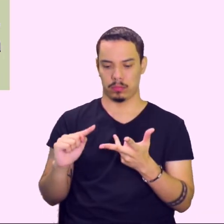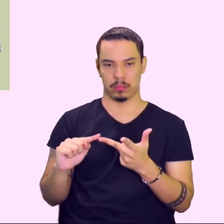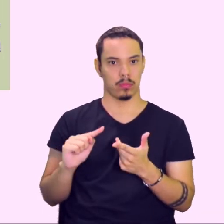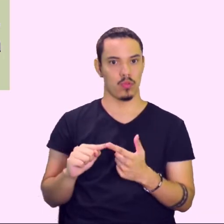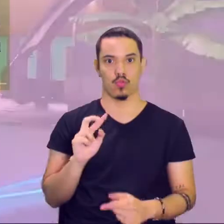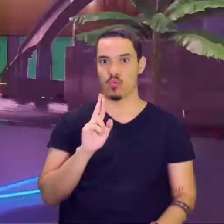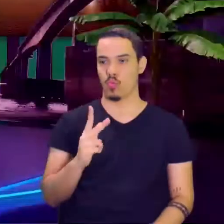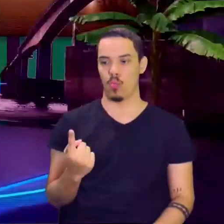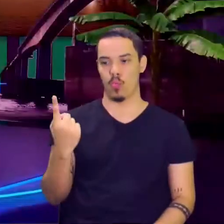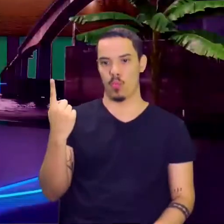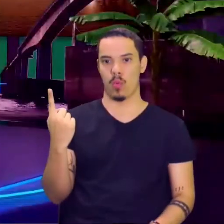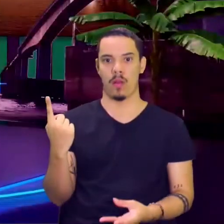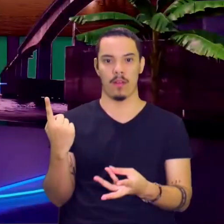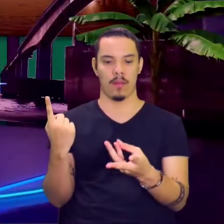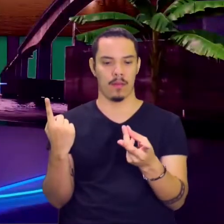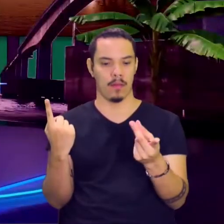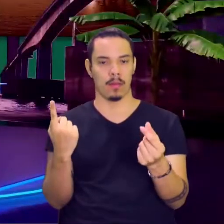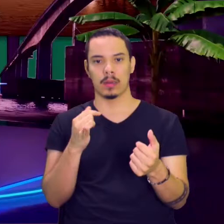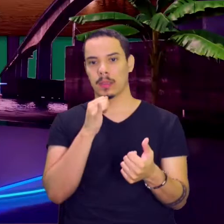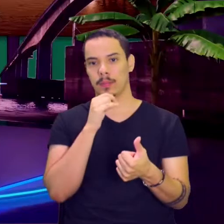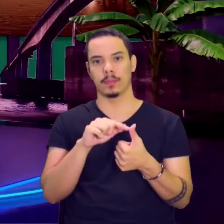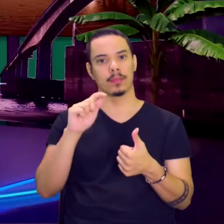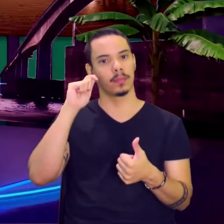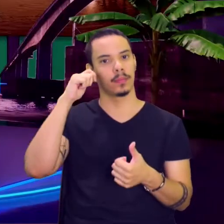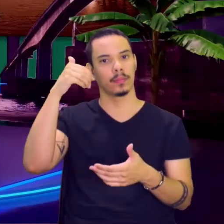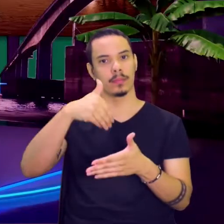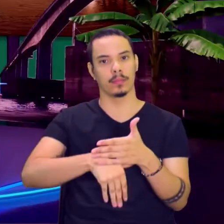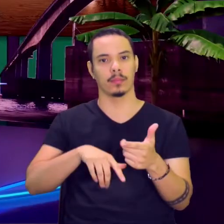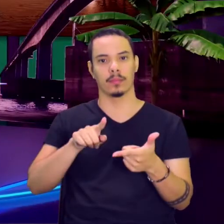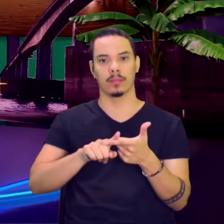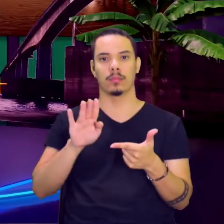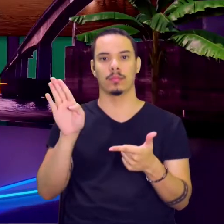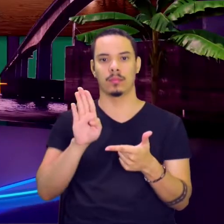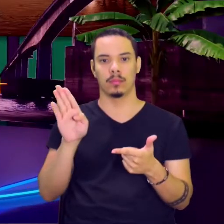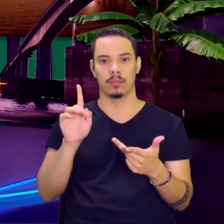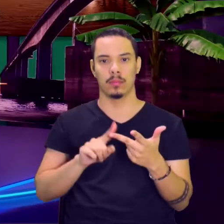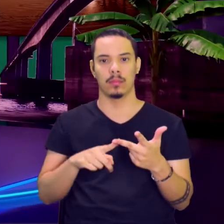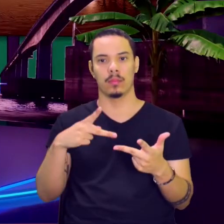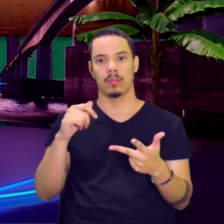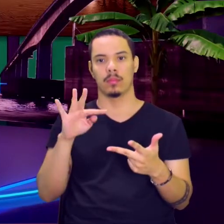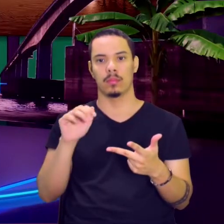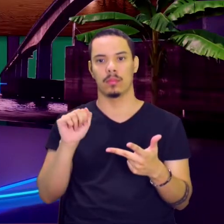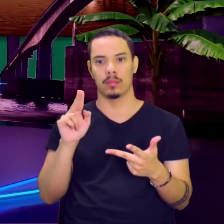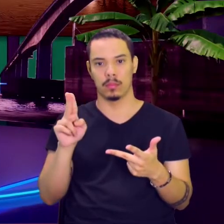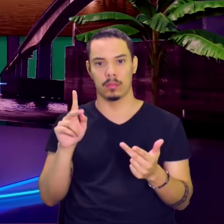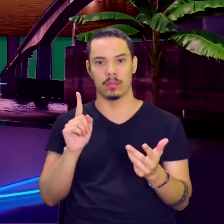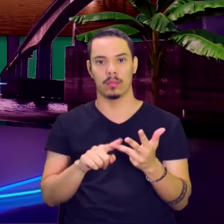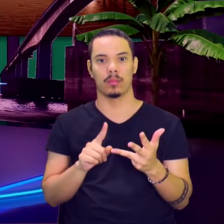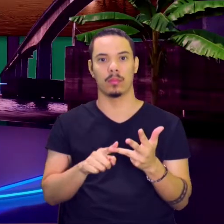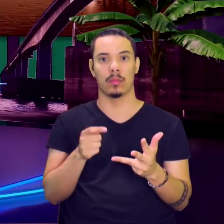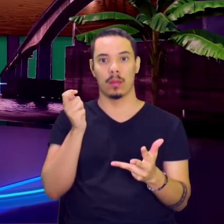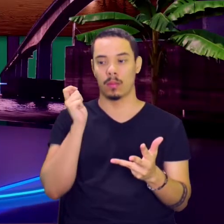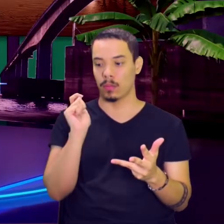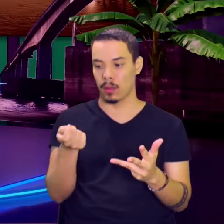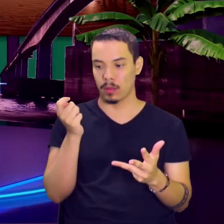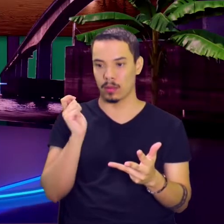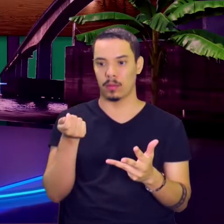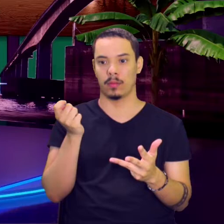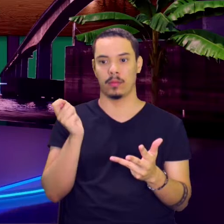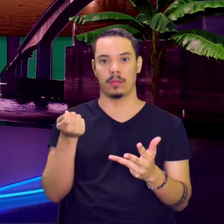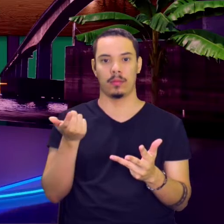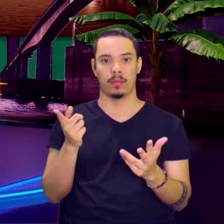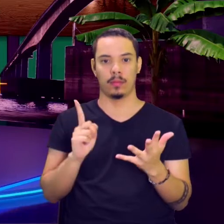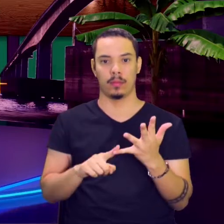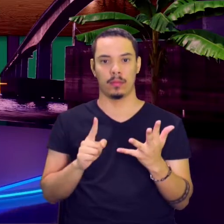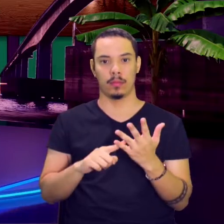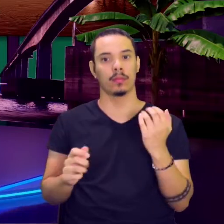um. Sim. Açaí, Buriti, Patauá, A pesca. a pesca, Pesca. a